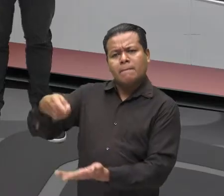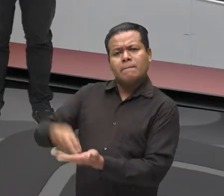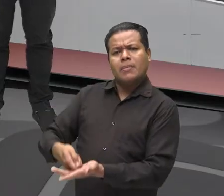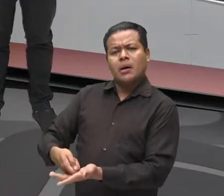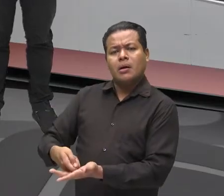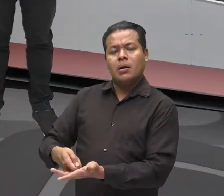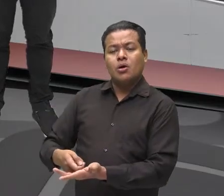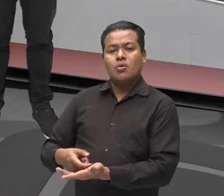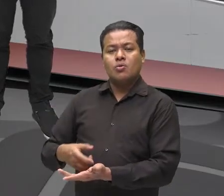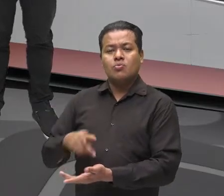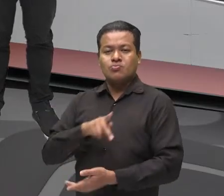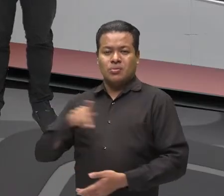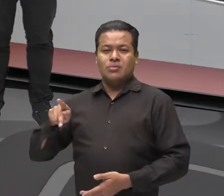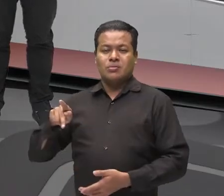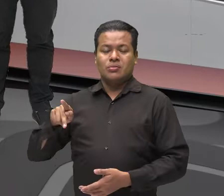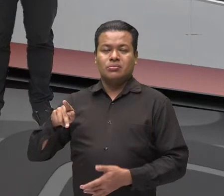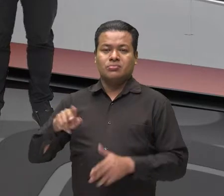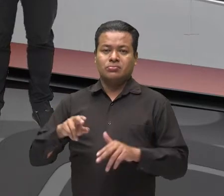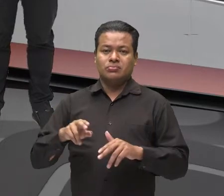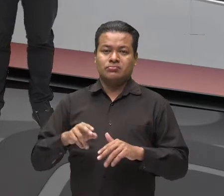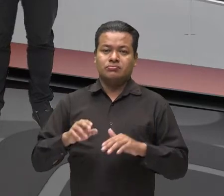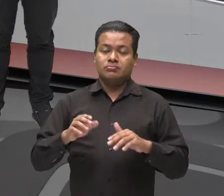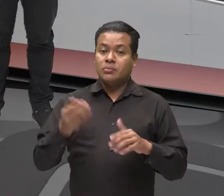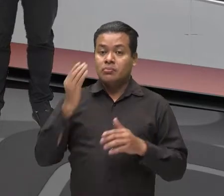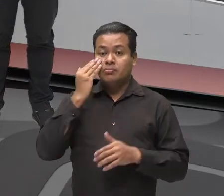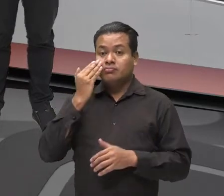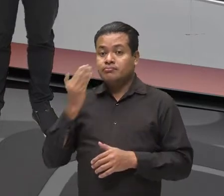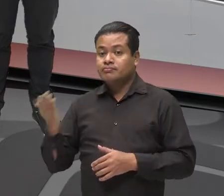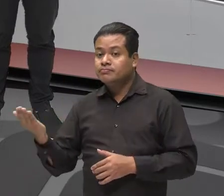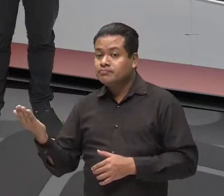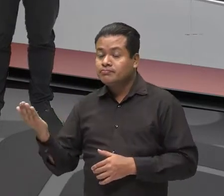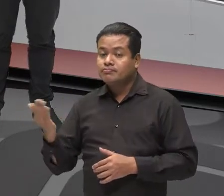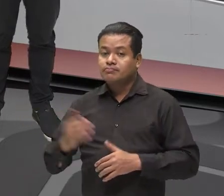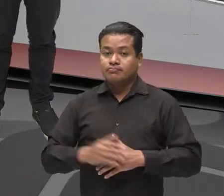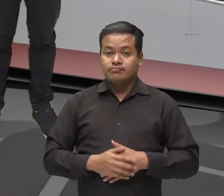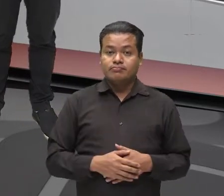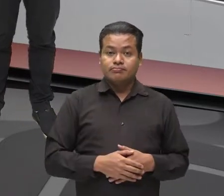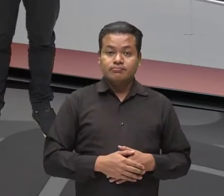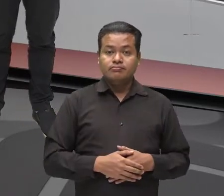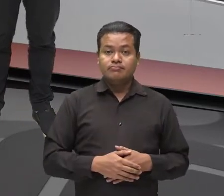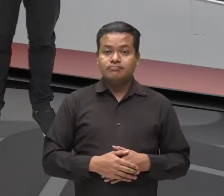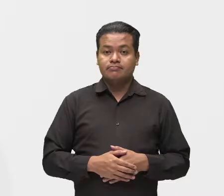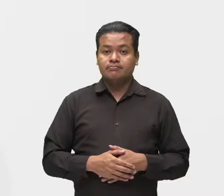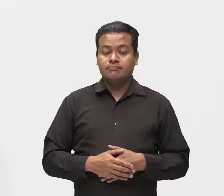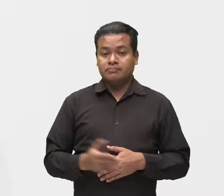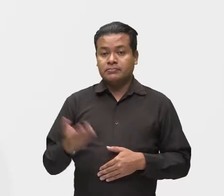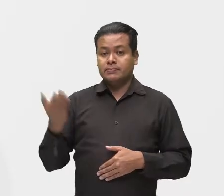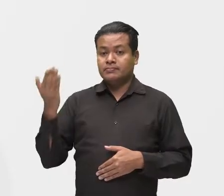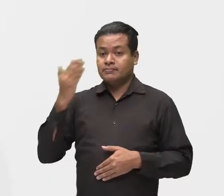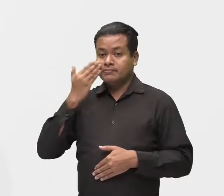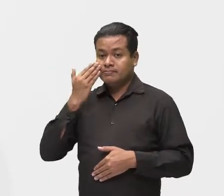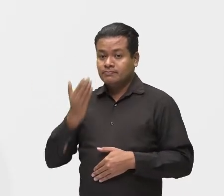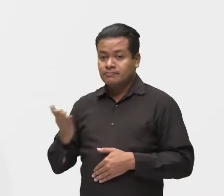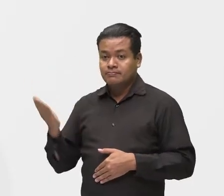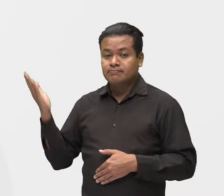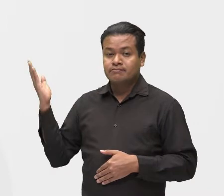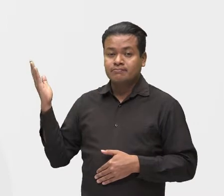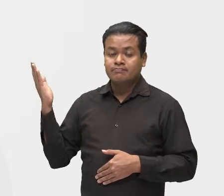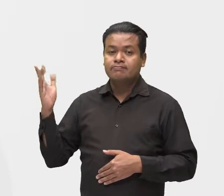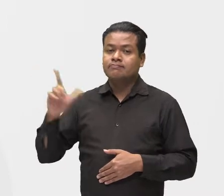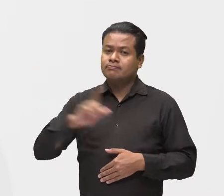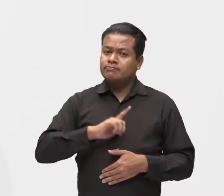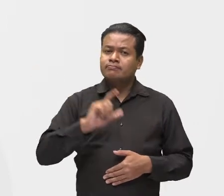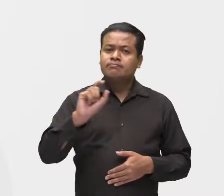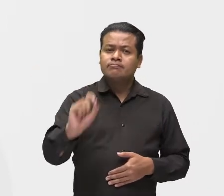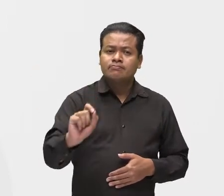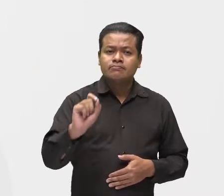mais rígido, né, com relação a isso. Então, como a gente está vendo aí nessa imagem, né, como a gente vai ver nessa imagem novamente, né, a gente